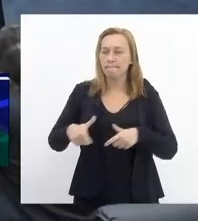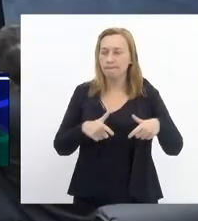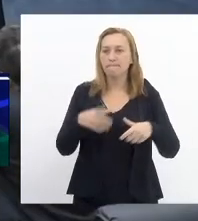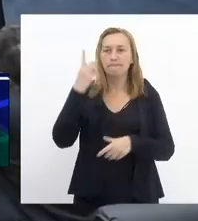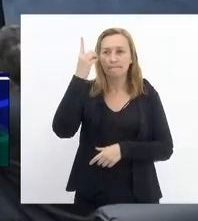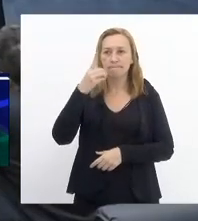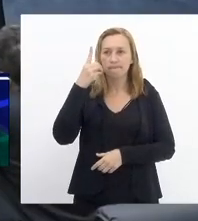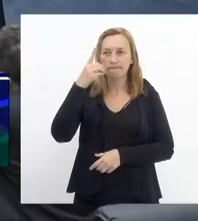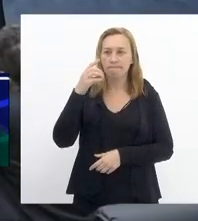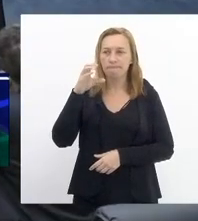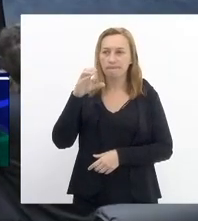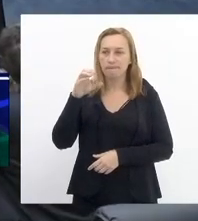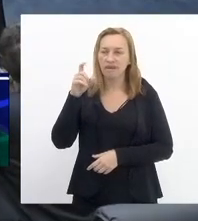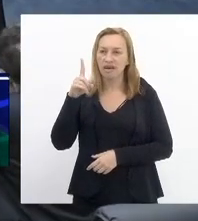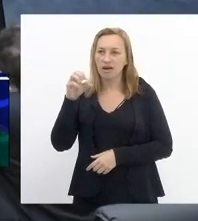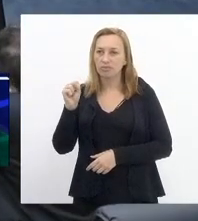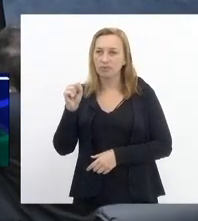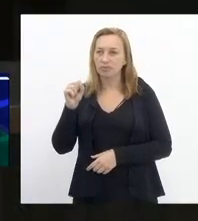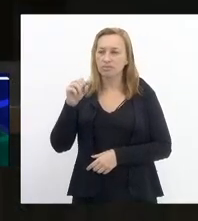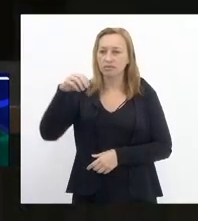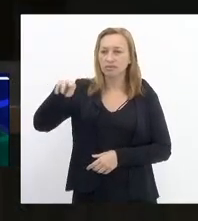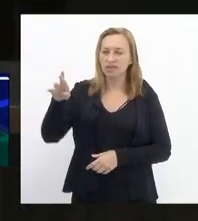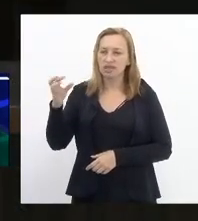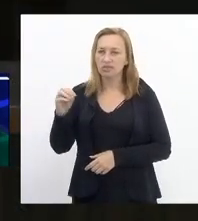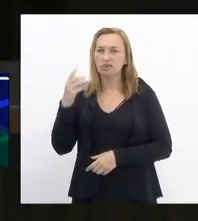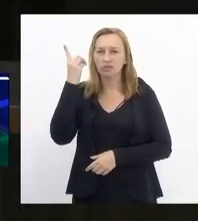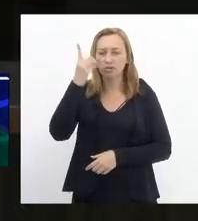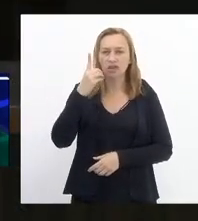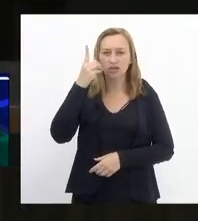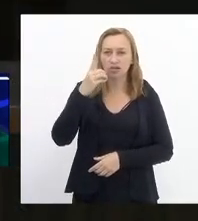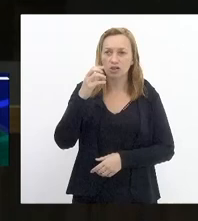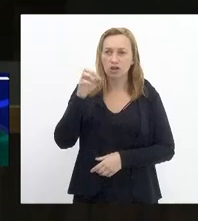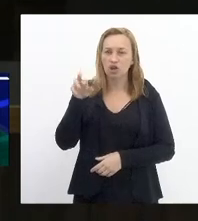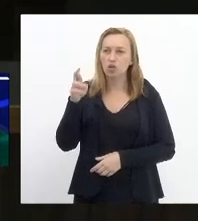Deputado Carlos Macedo. Deputado Eurico Júnior.